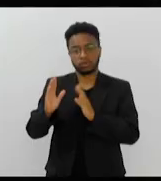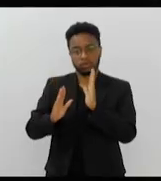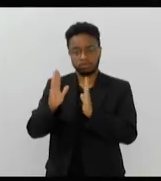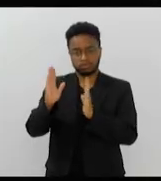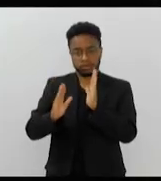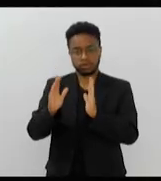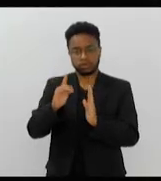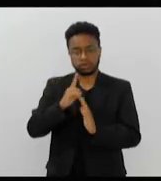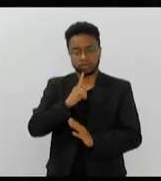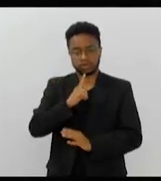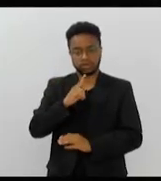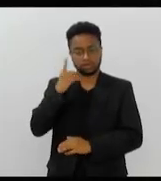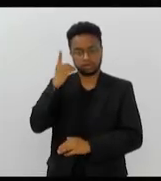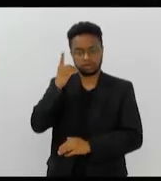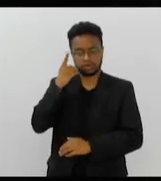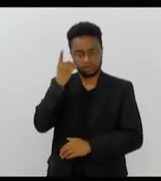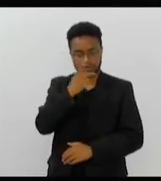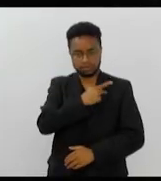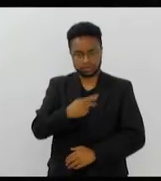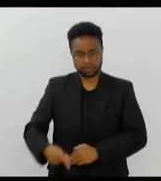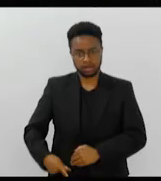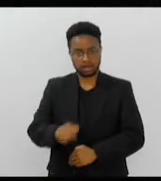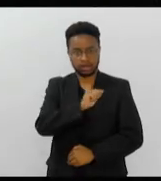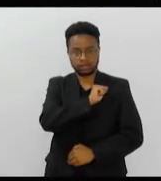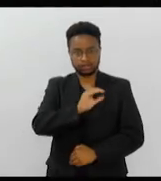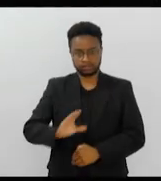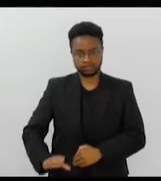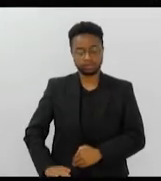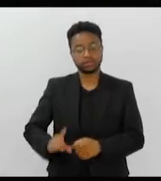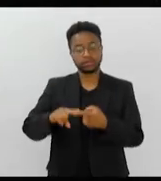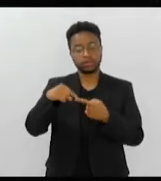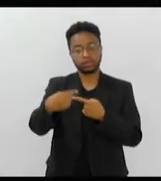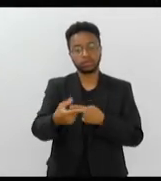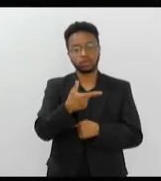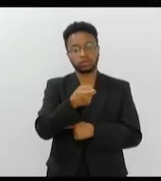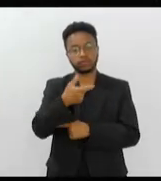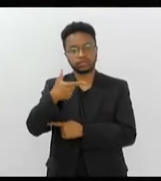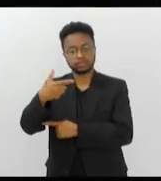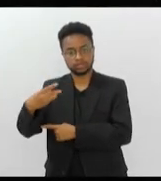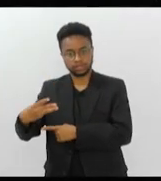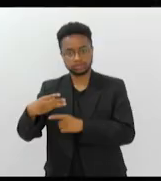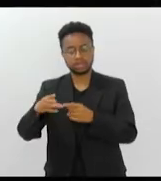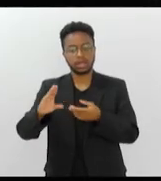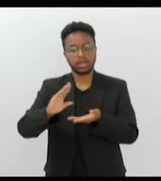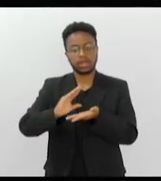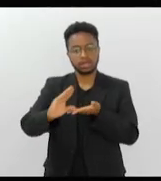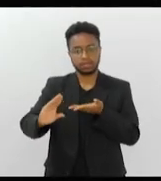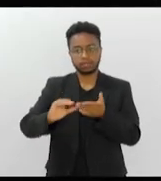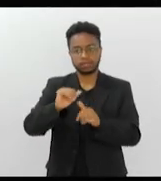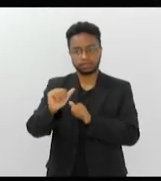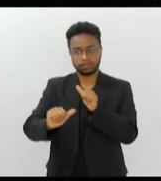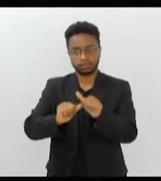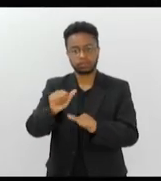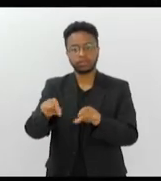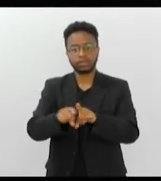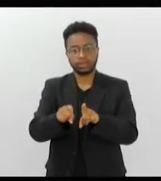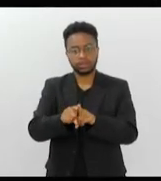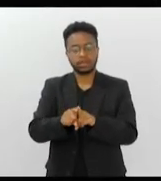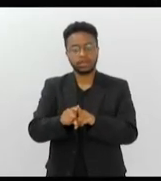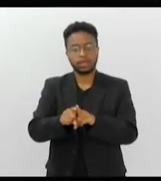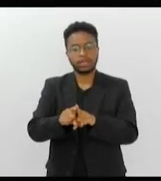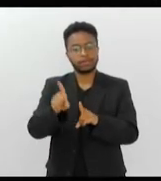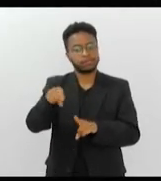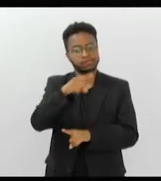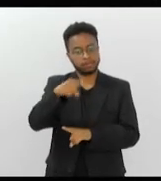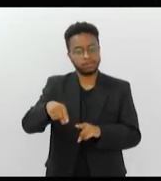André Cilian. Depois, em 2023, essa emenda constitucional foi alterada e revogada por uma outra